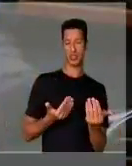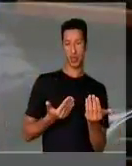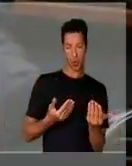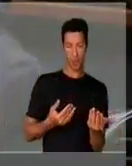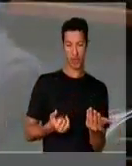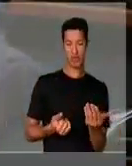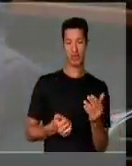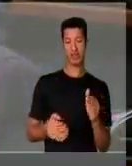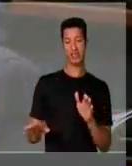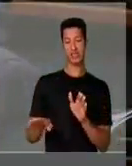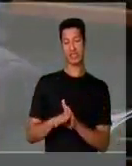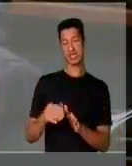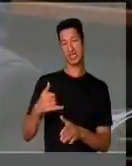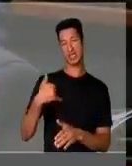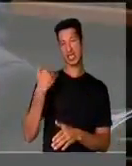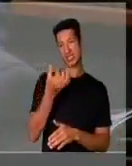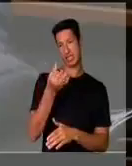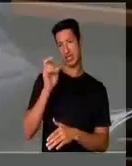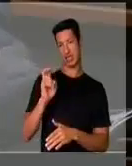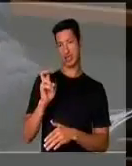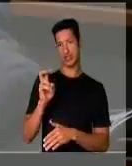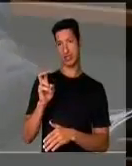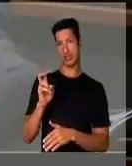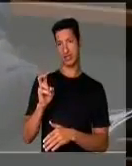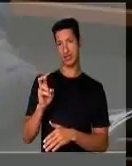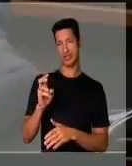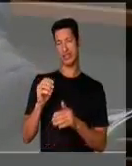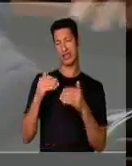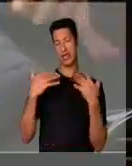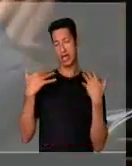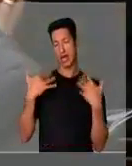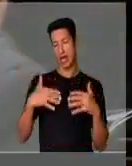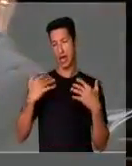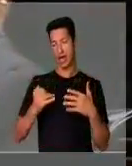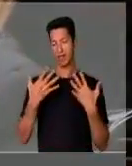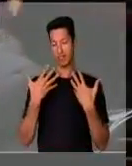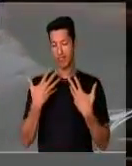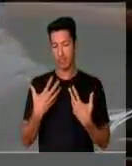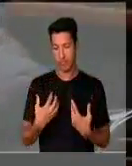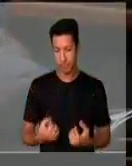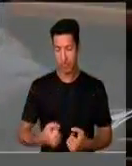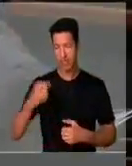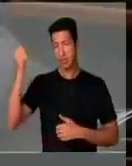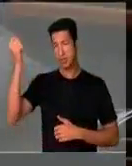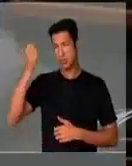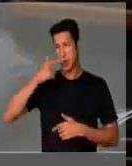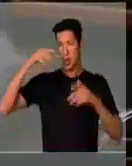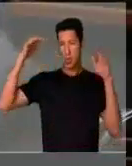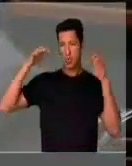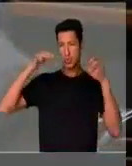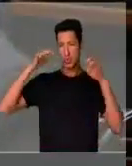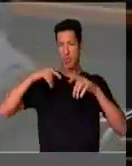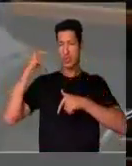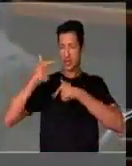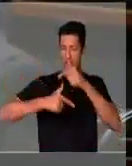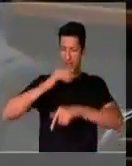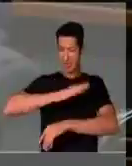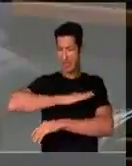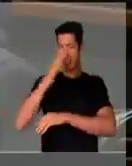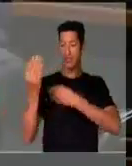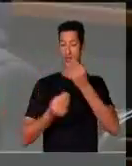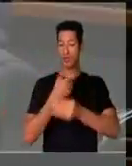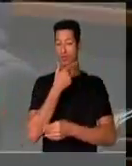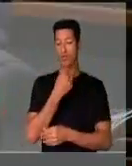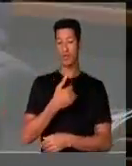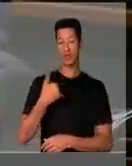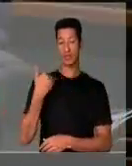17 anos, chega aos 65 anos, extenuados pela inclemência do sol, pela chuva. E como é que este